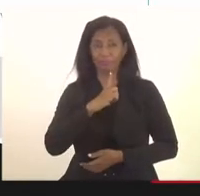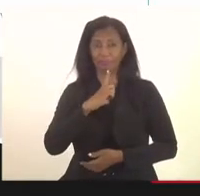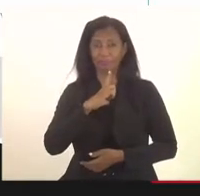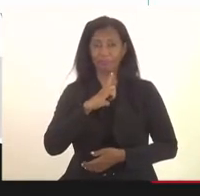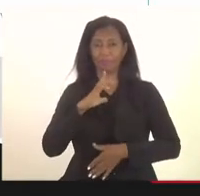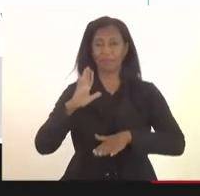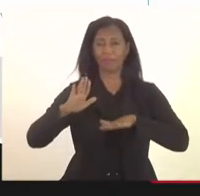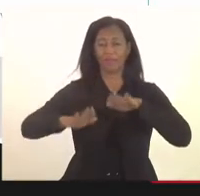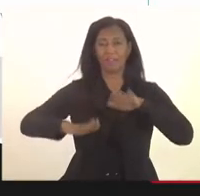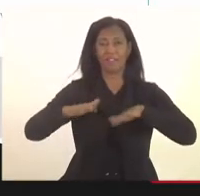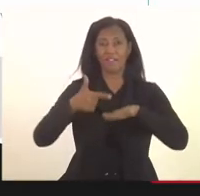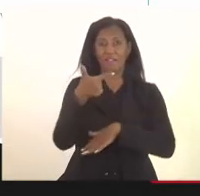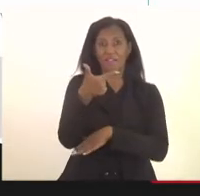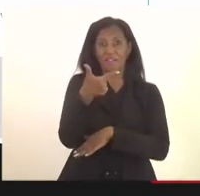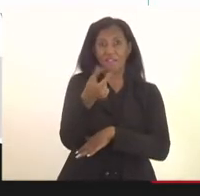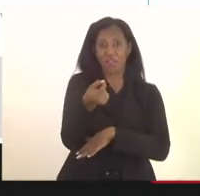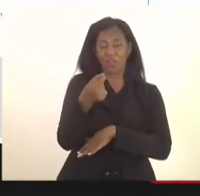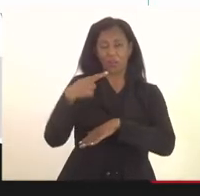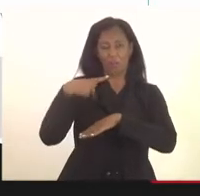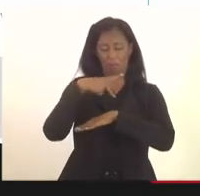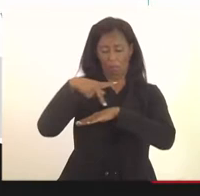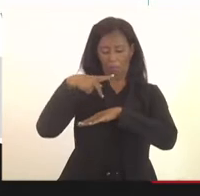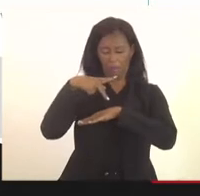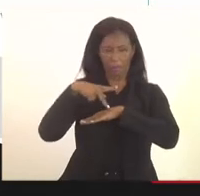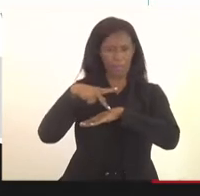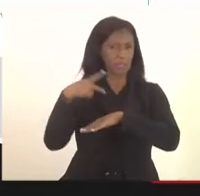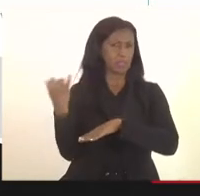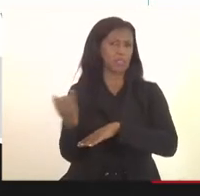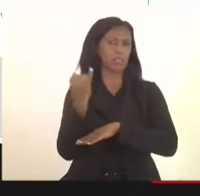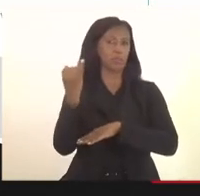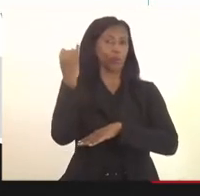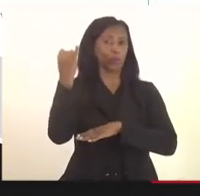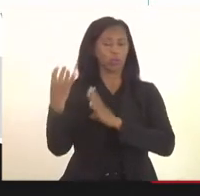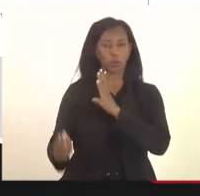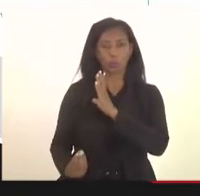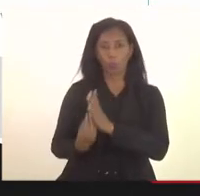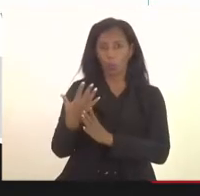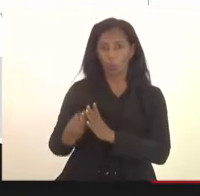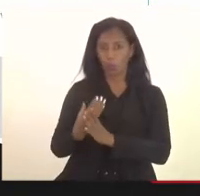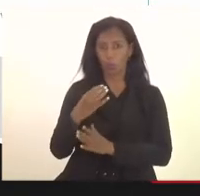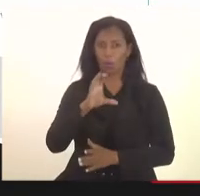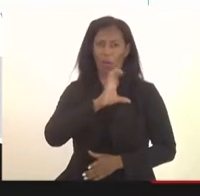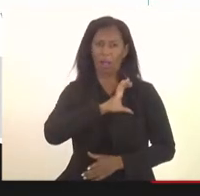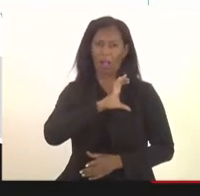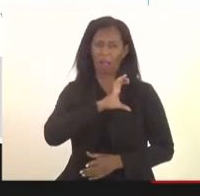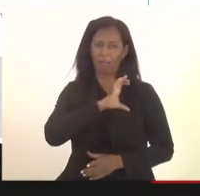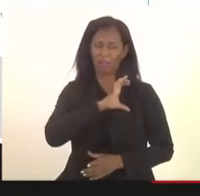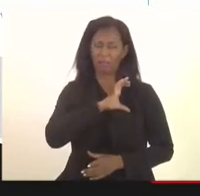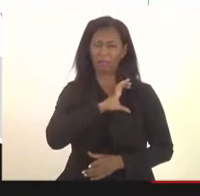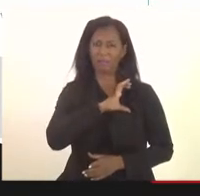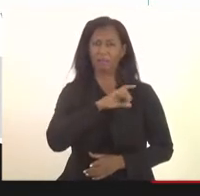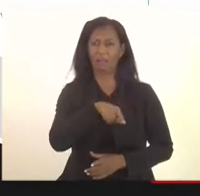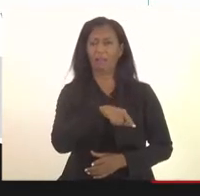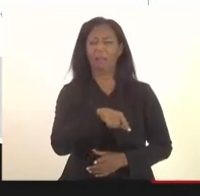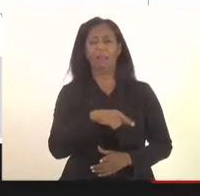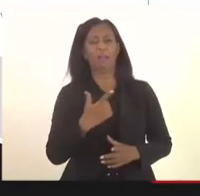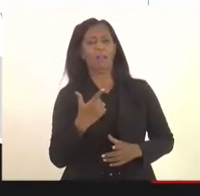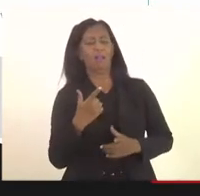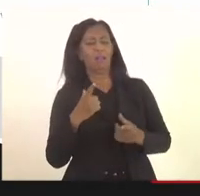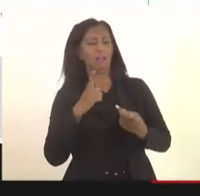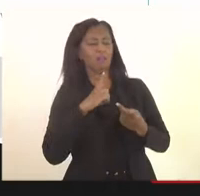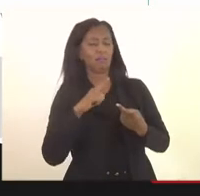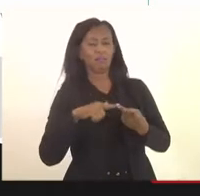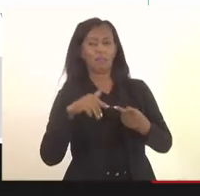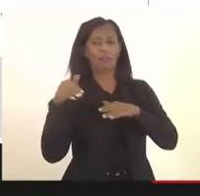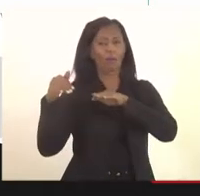Ela atua hoje em quase 20 países, países bastante importantes do ponto de vista de exploração e produção, como Canadá, na parte de recursos não convencionais,